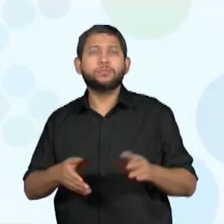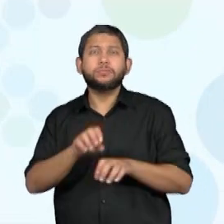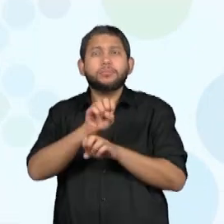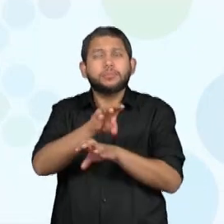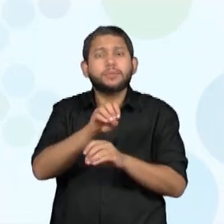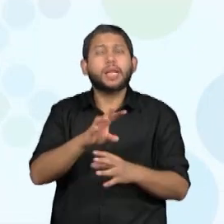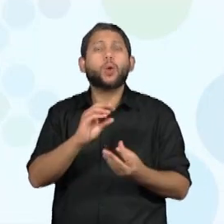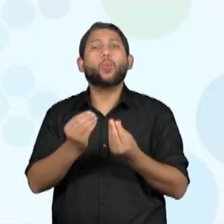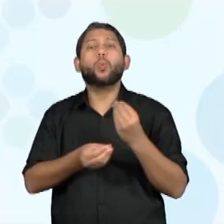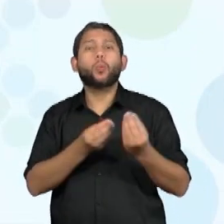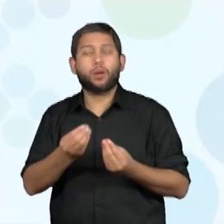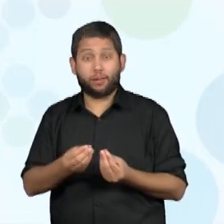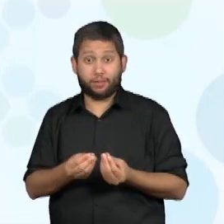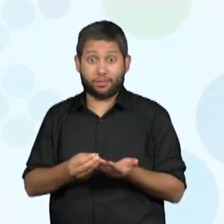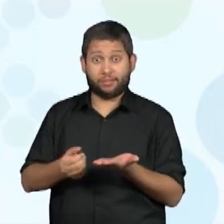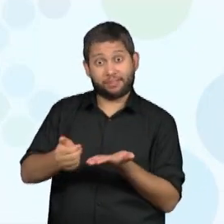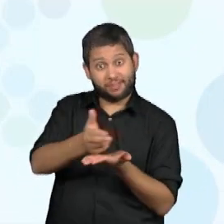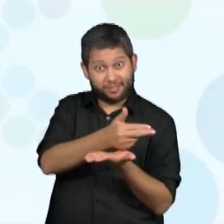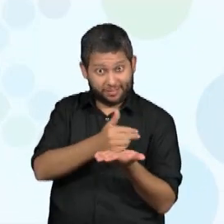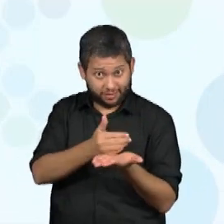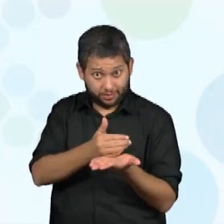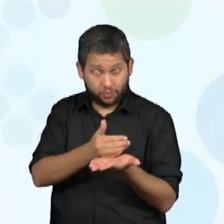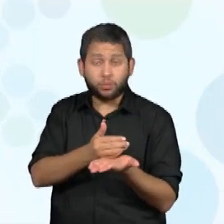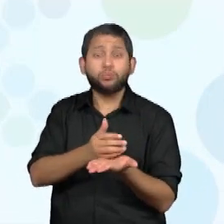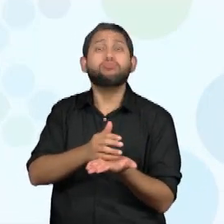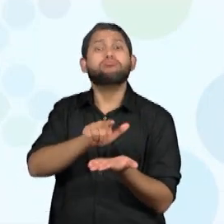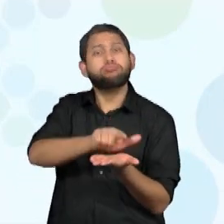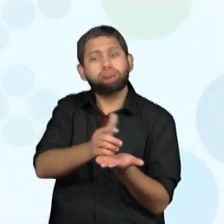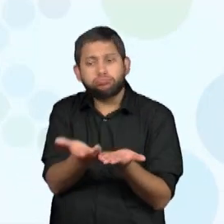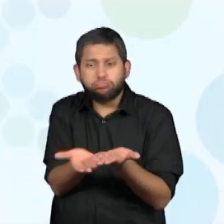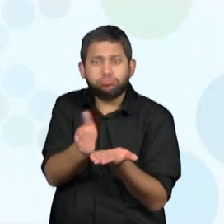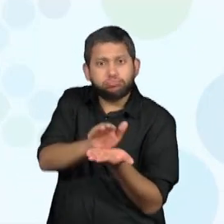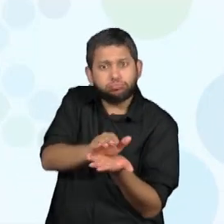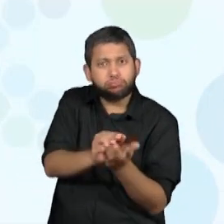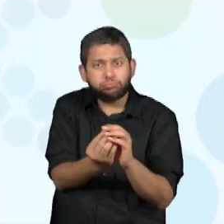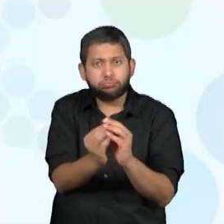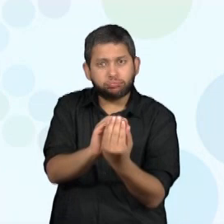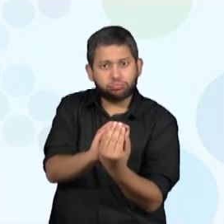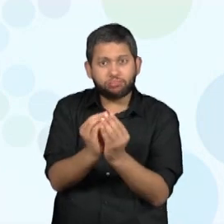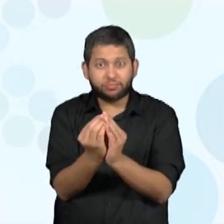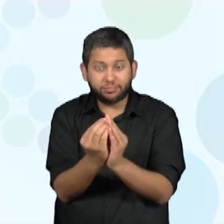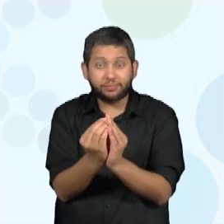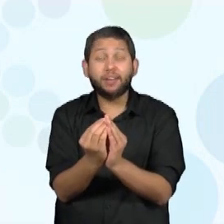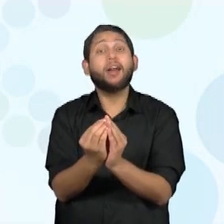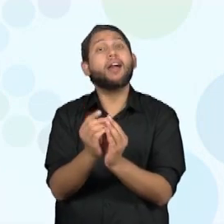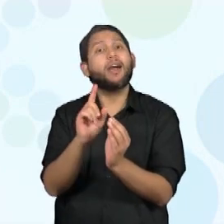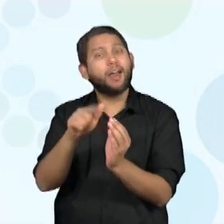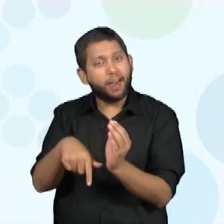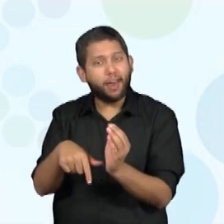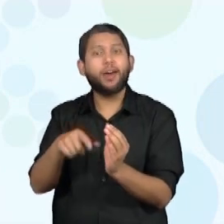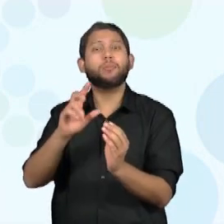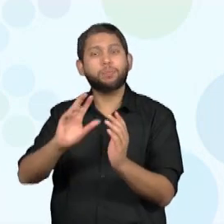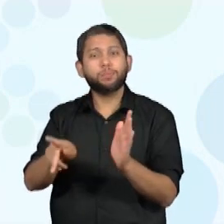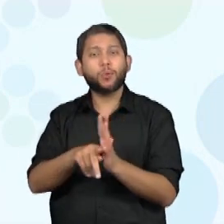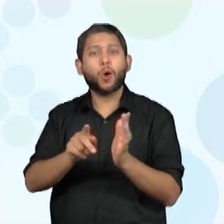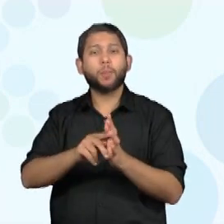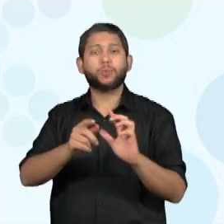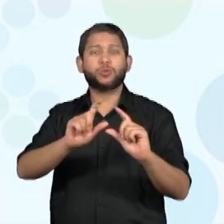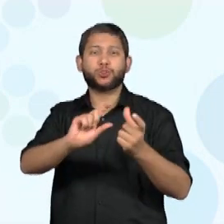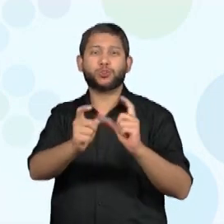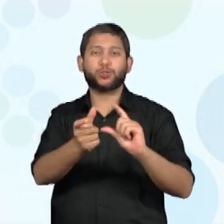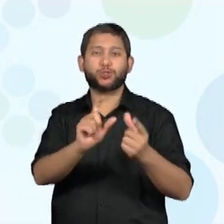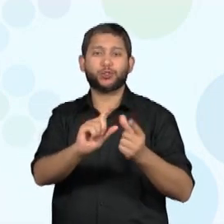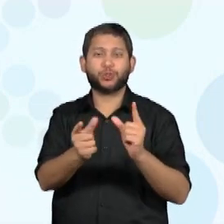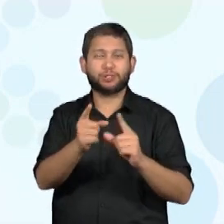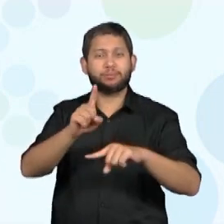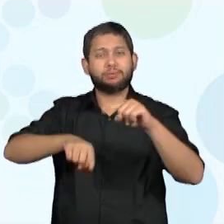com figuras geométricas nos objetos, tá bom? E aí, nós vamos